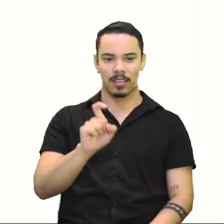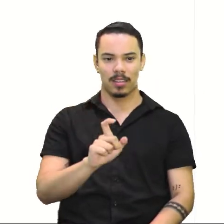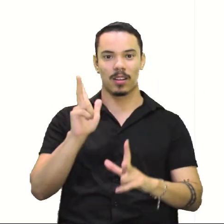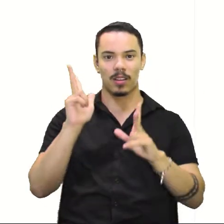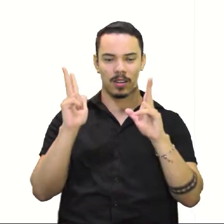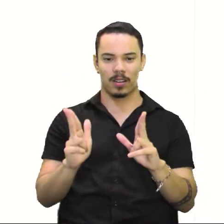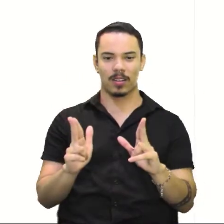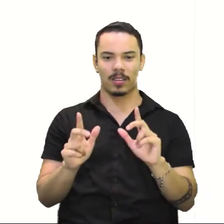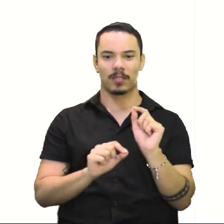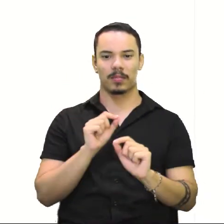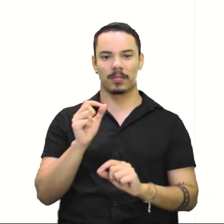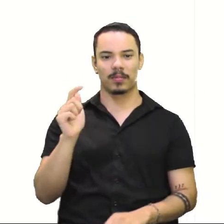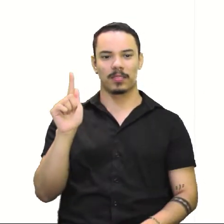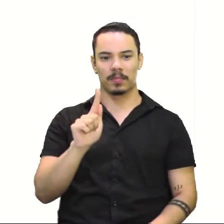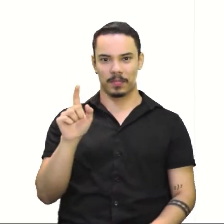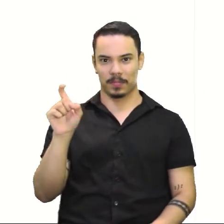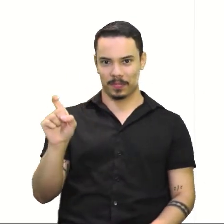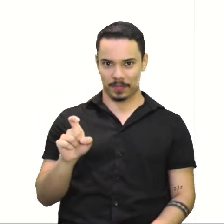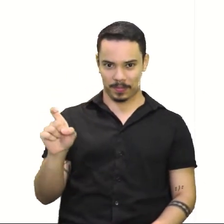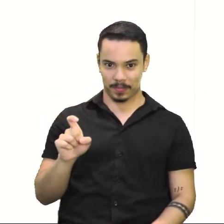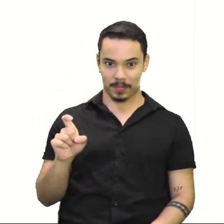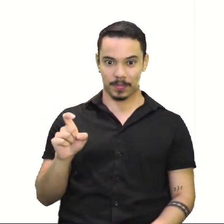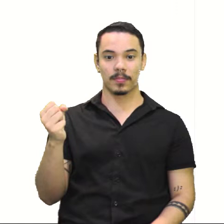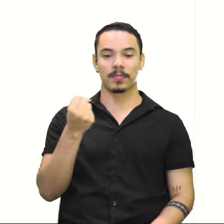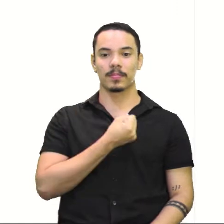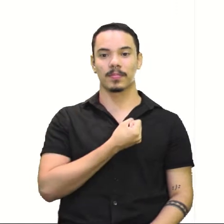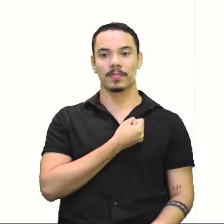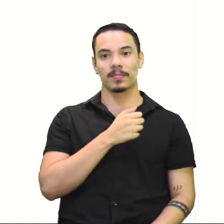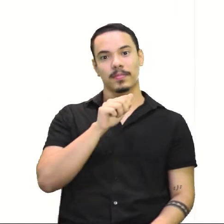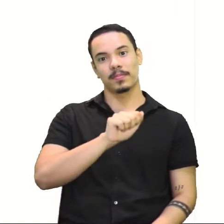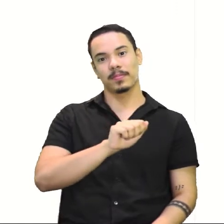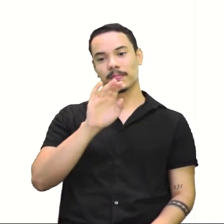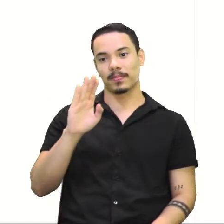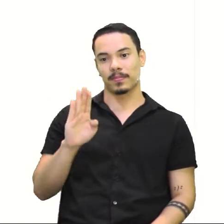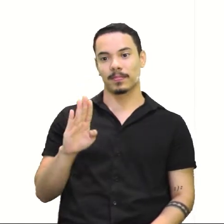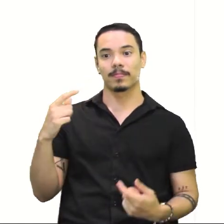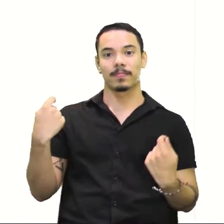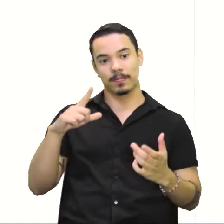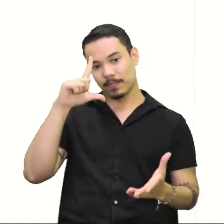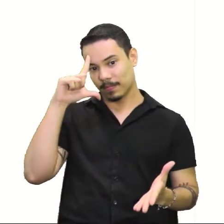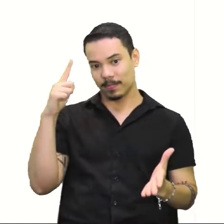igual ao g de x, os valores de a e b devem ser,